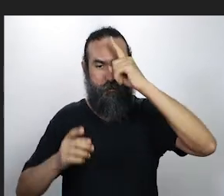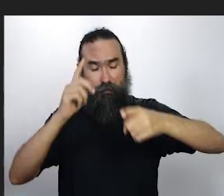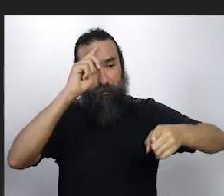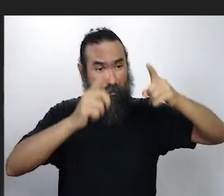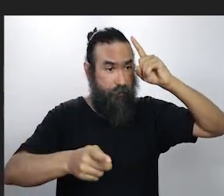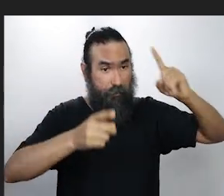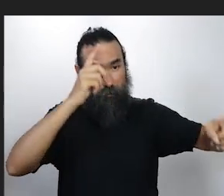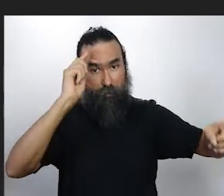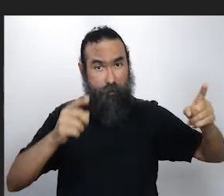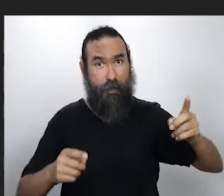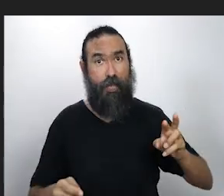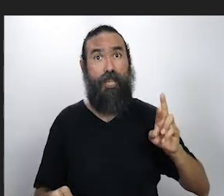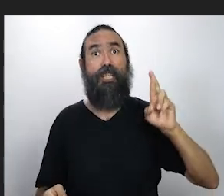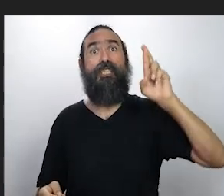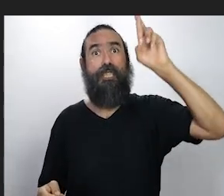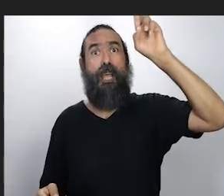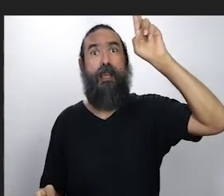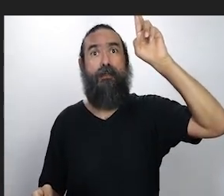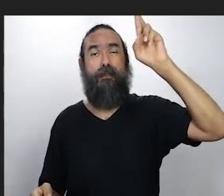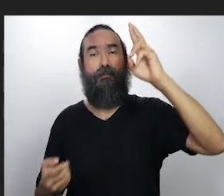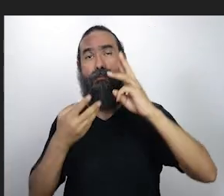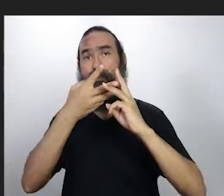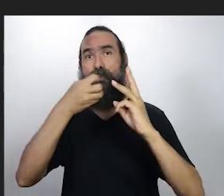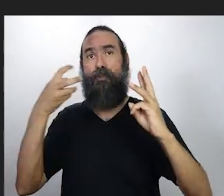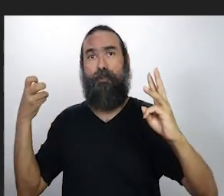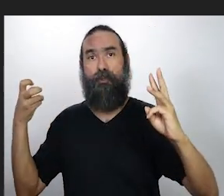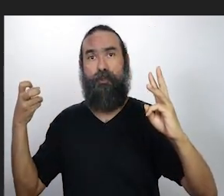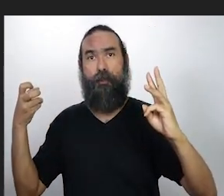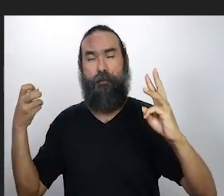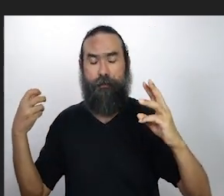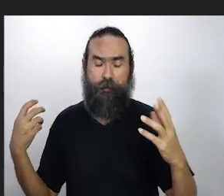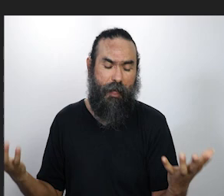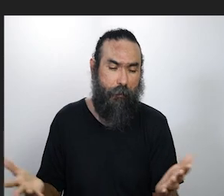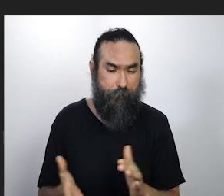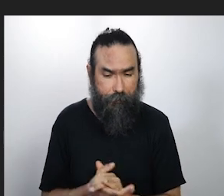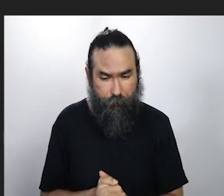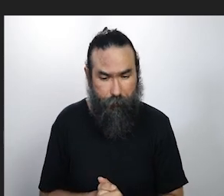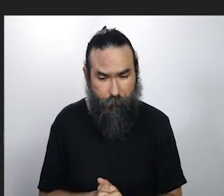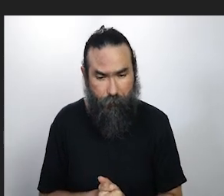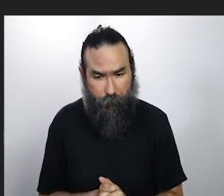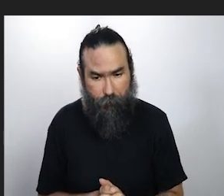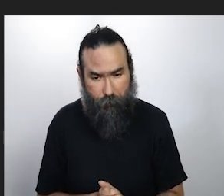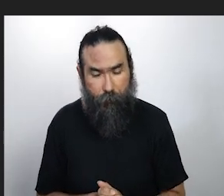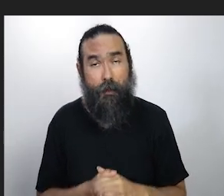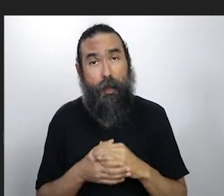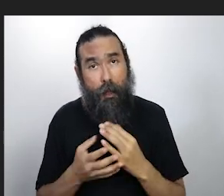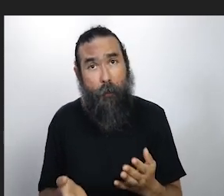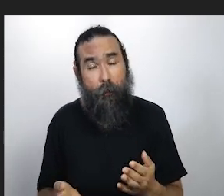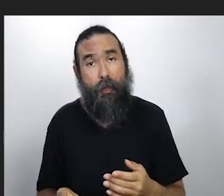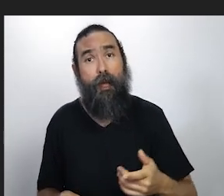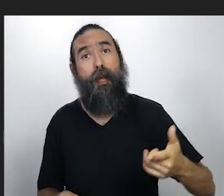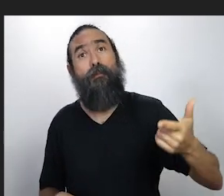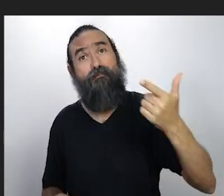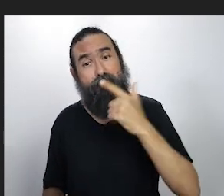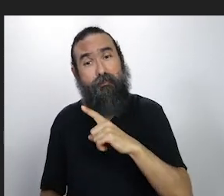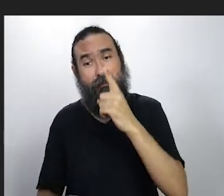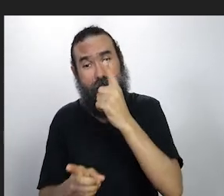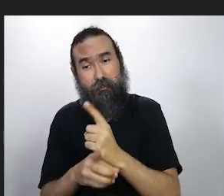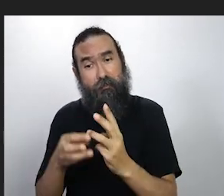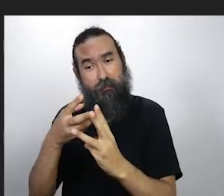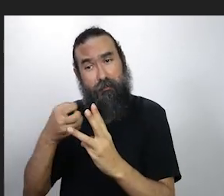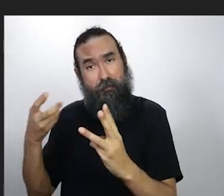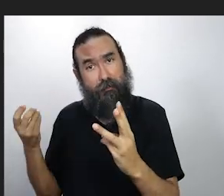enfim, deu certo e está dando certo até hoje. E eu